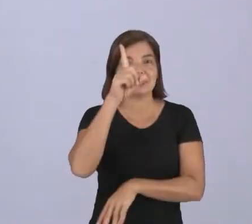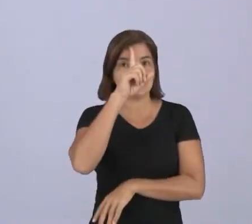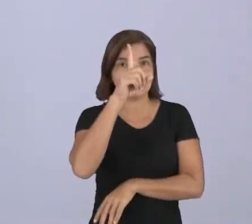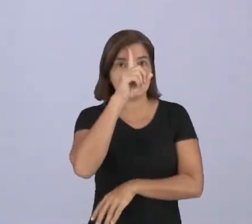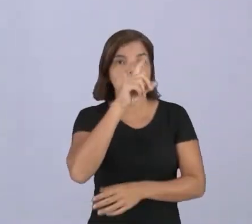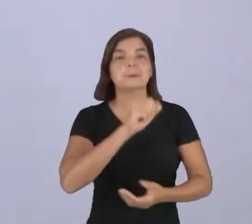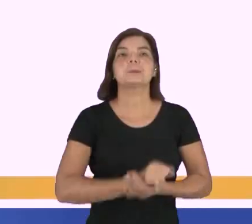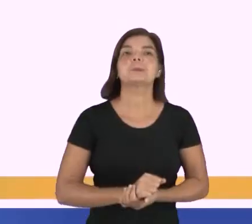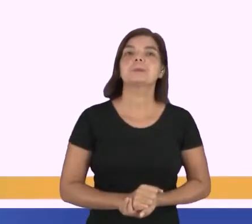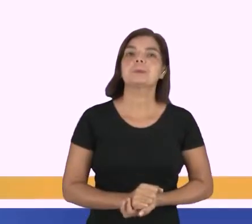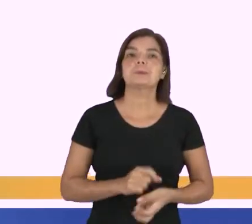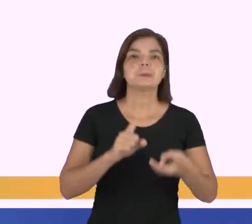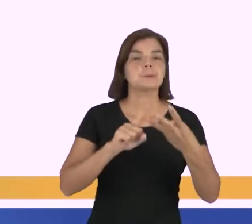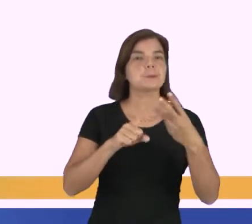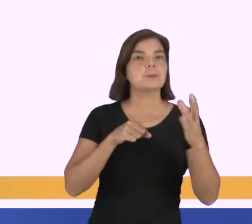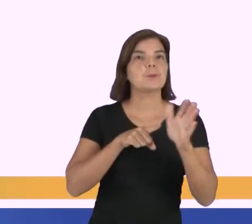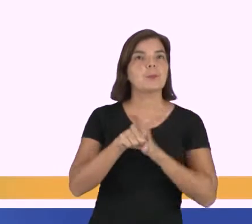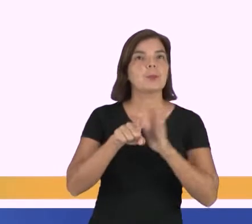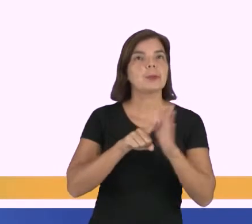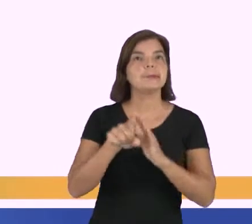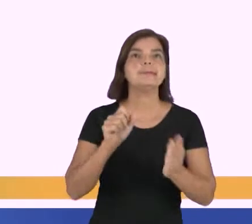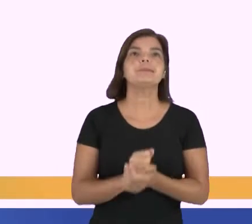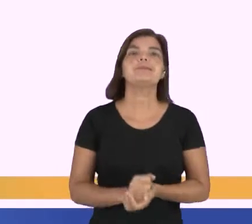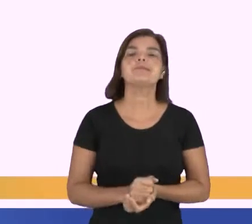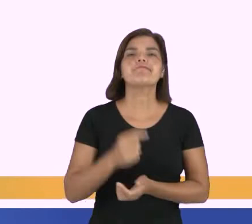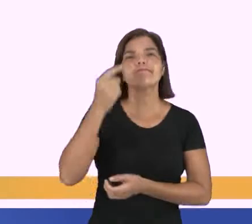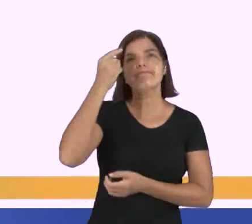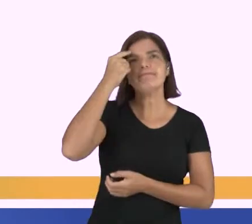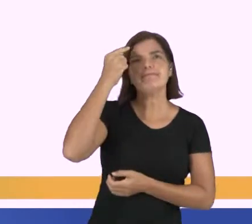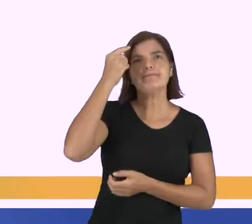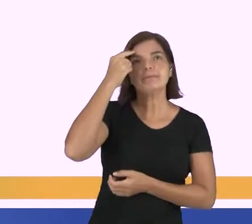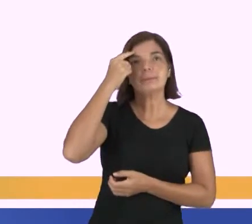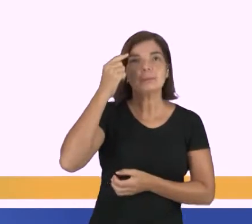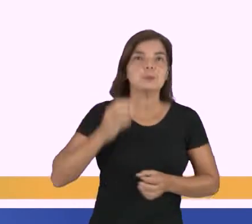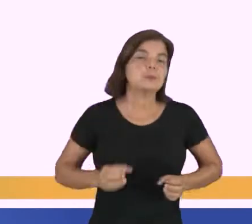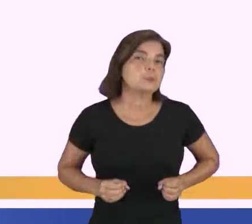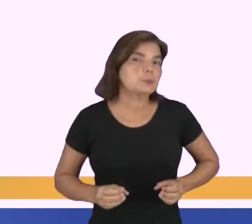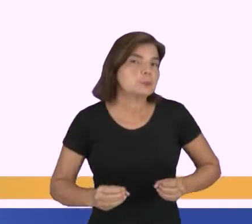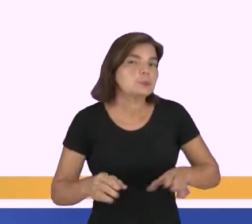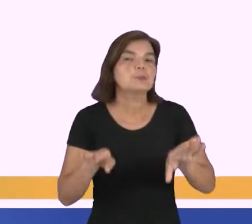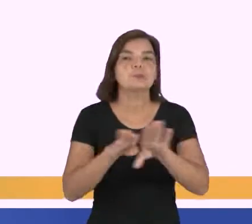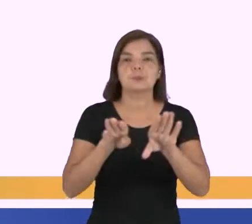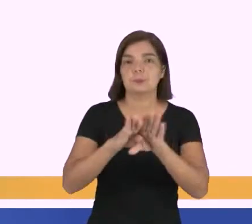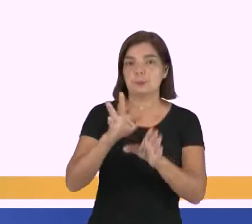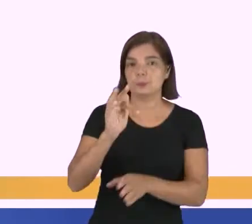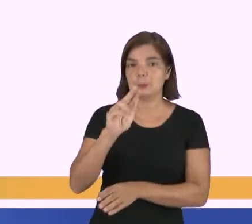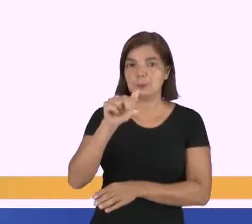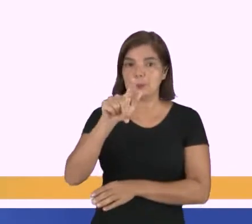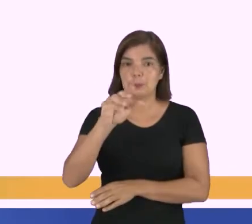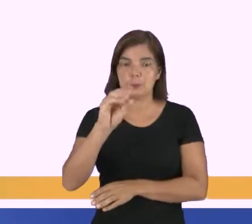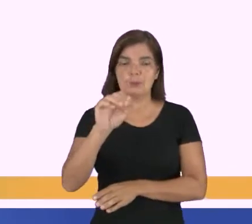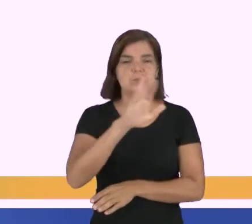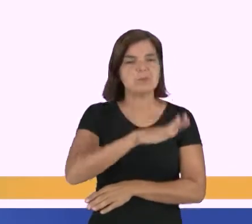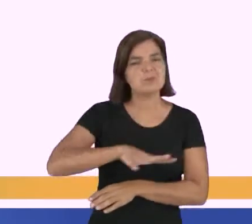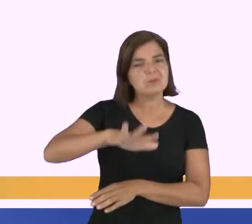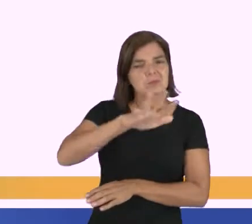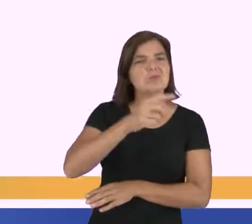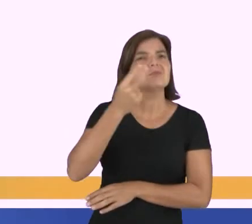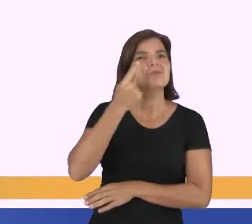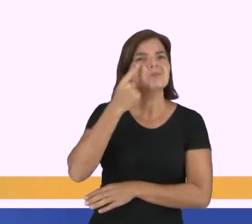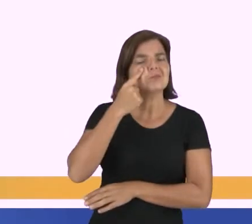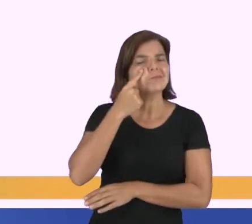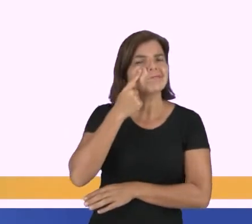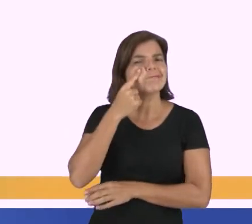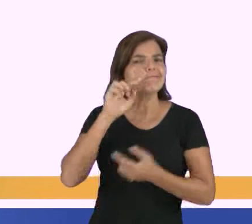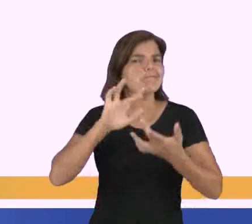dia. E aí, por último, nós temos aí, quando pensamos em bactérias e fungos, na maioria das vezes acabamos associando